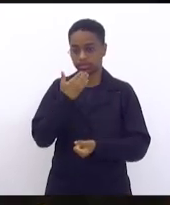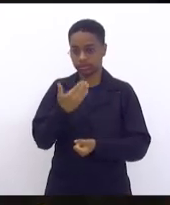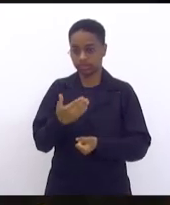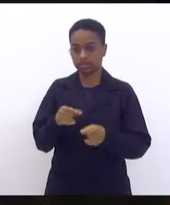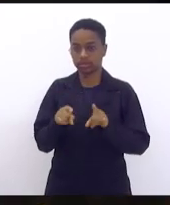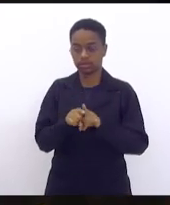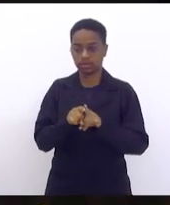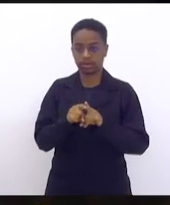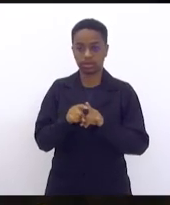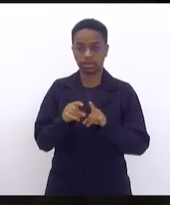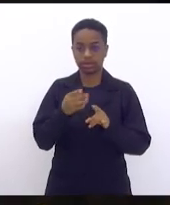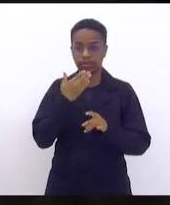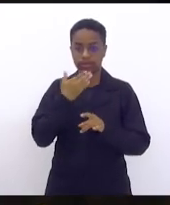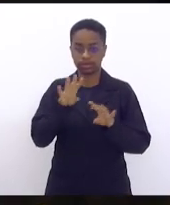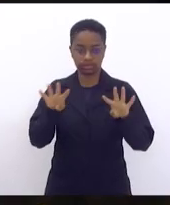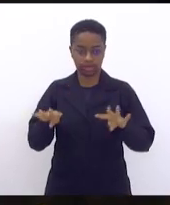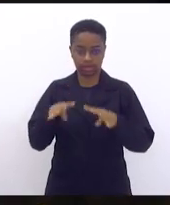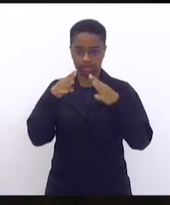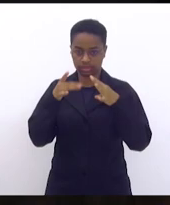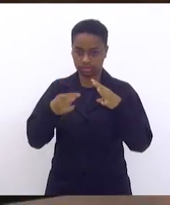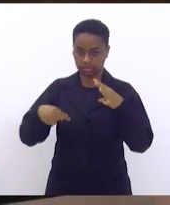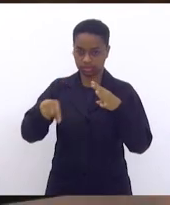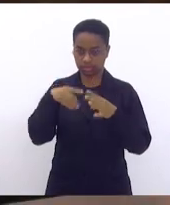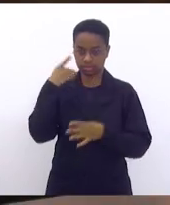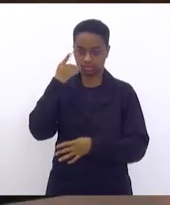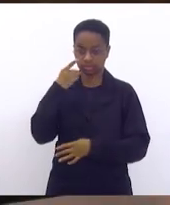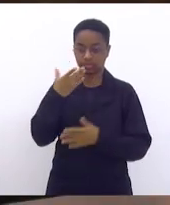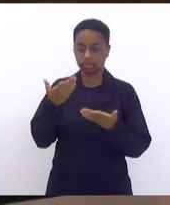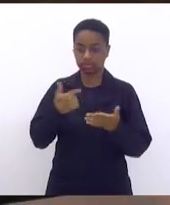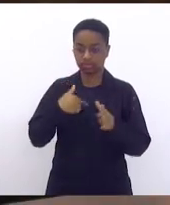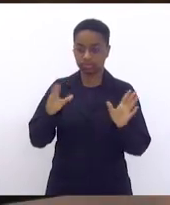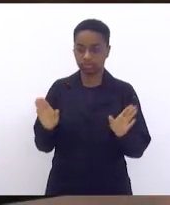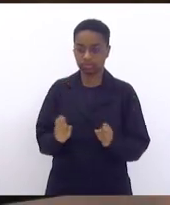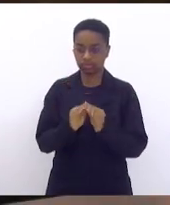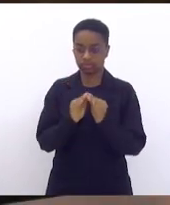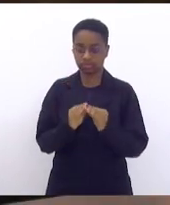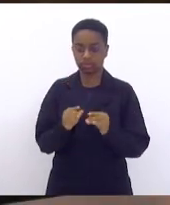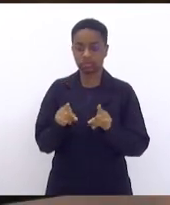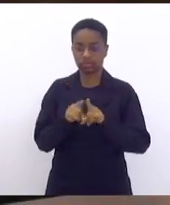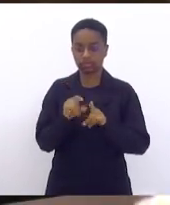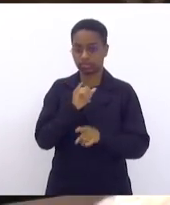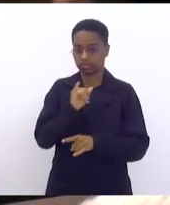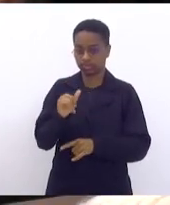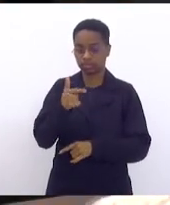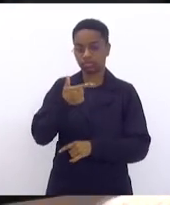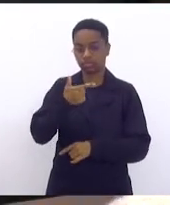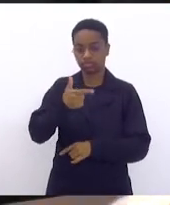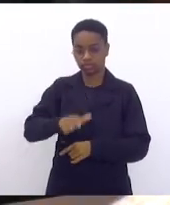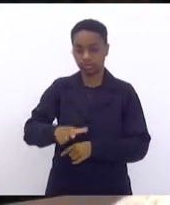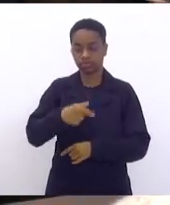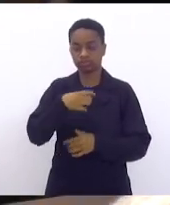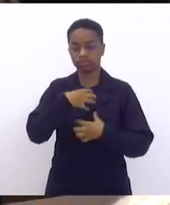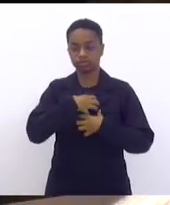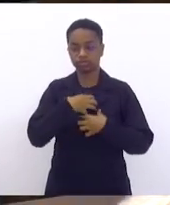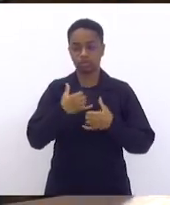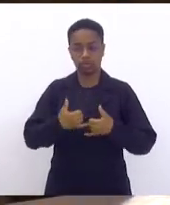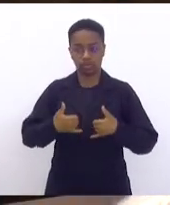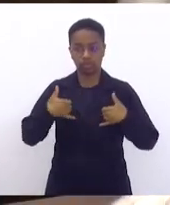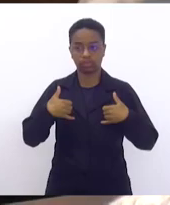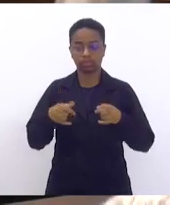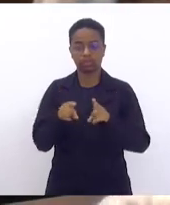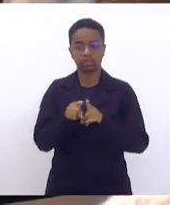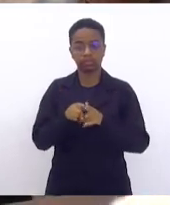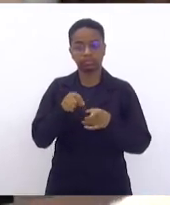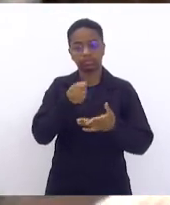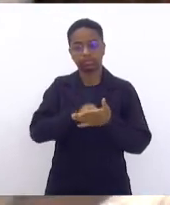dos deputados, porque o pleito é justo. Então, só para concluir, presidente, dizer mais uma vez que fico honrado e lutar para